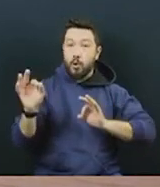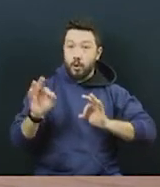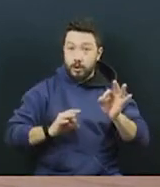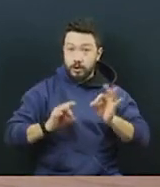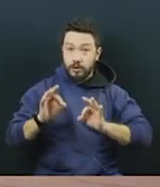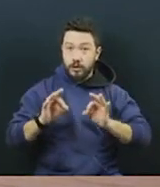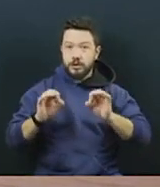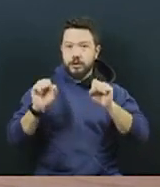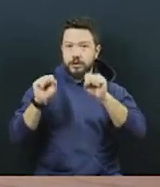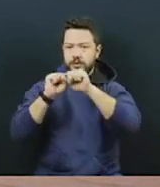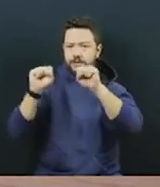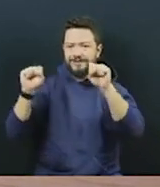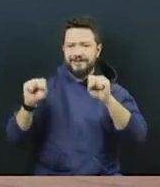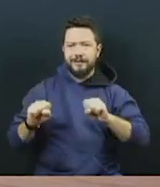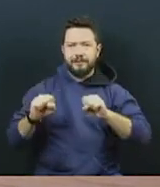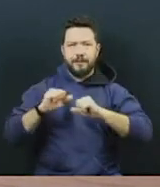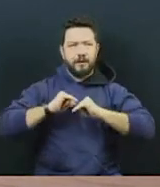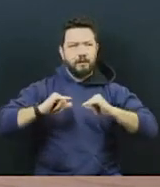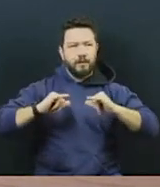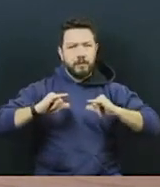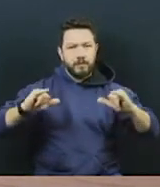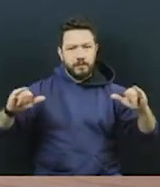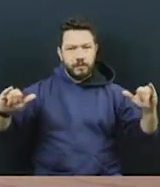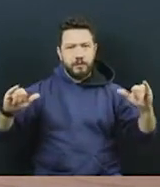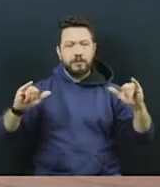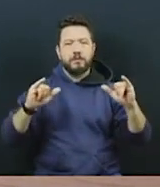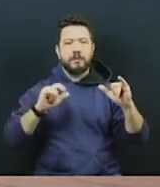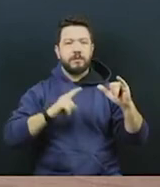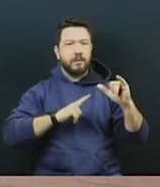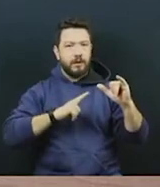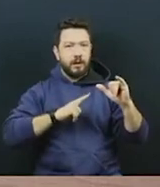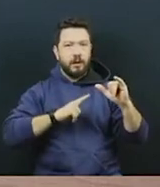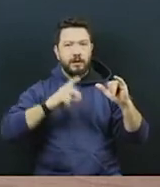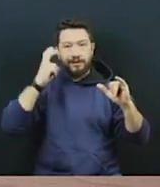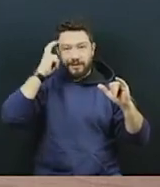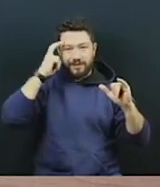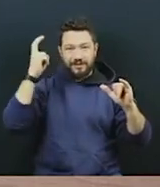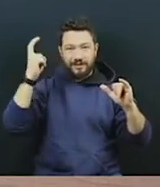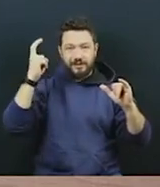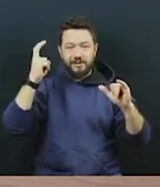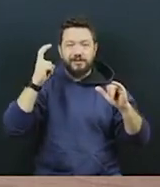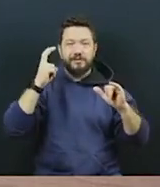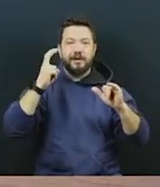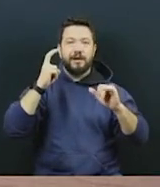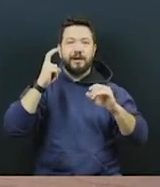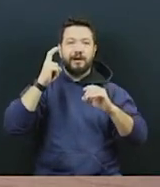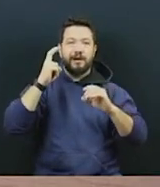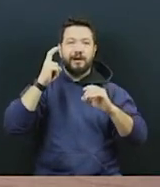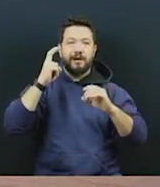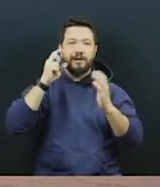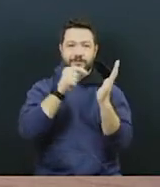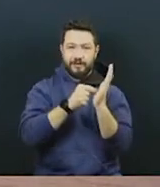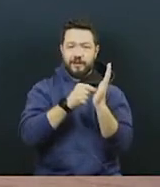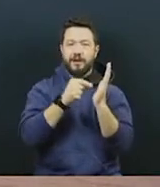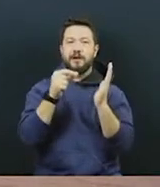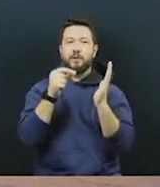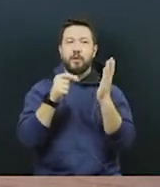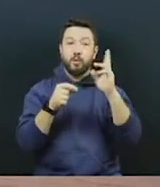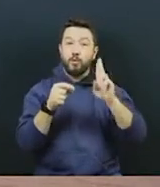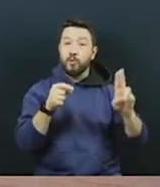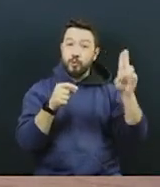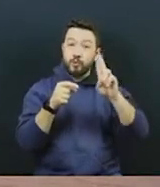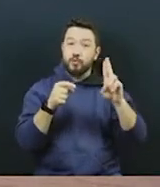informação, principalmente os que já utilizam a inteligência artificial, aos preceitos, princípios e diretrizes previstos na Lei Ordinária